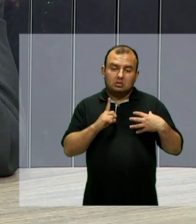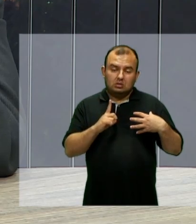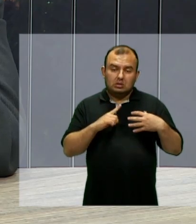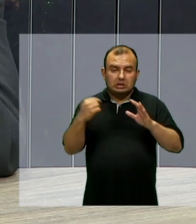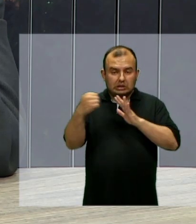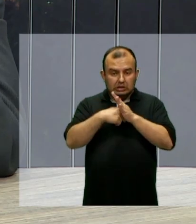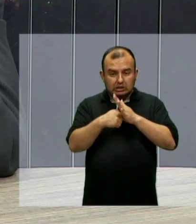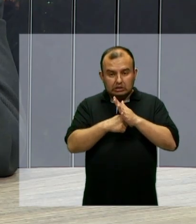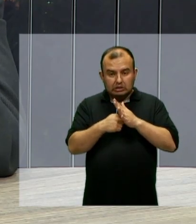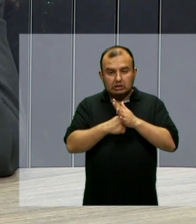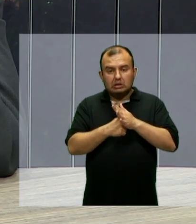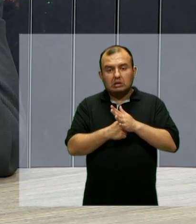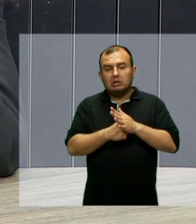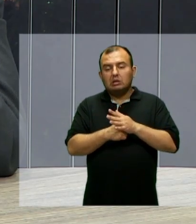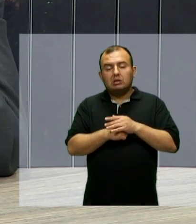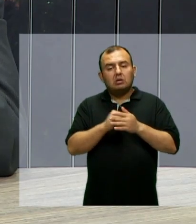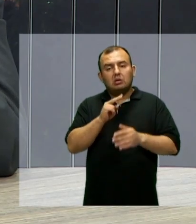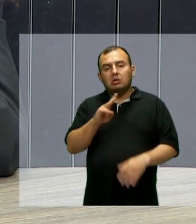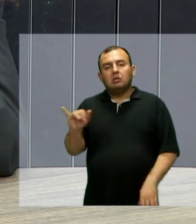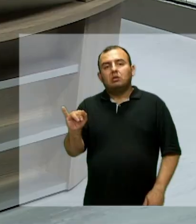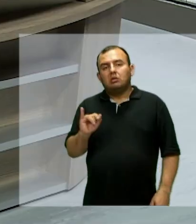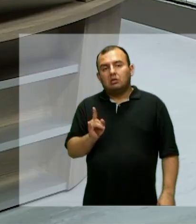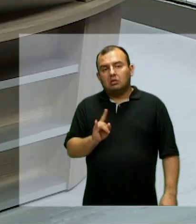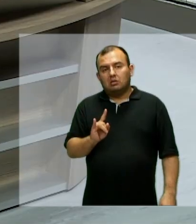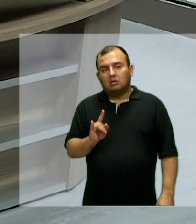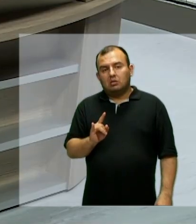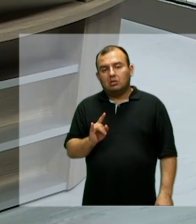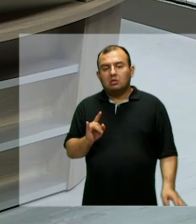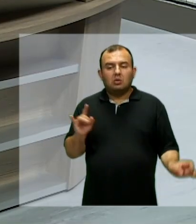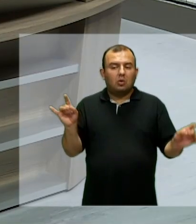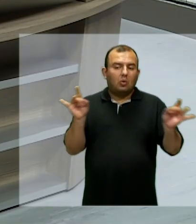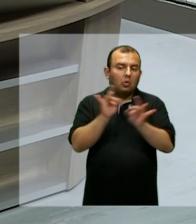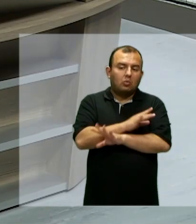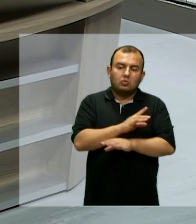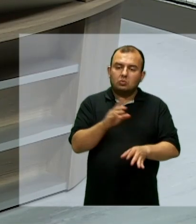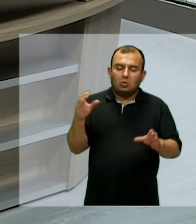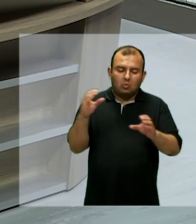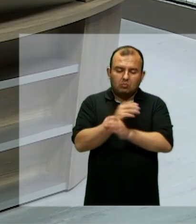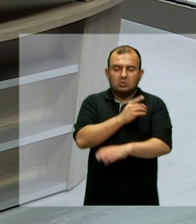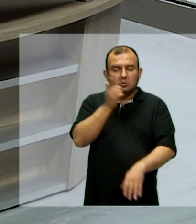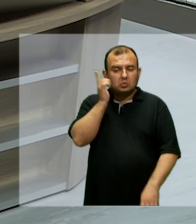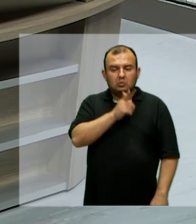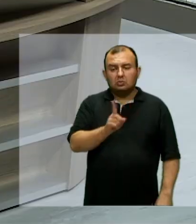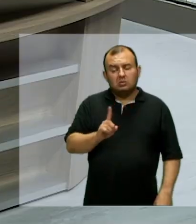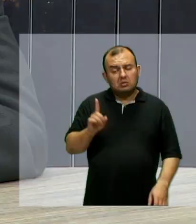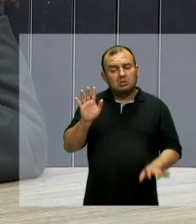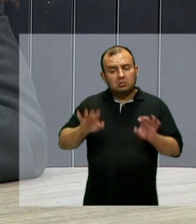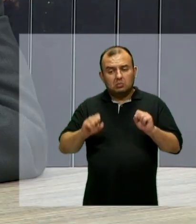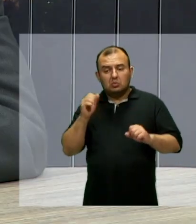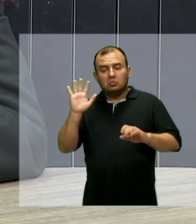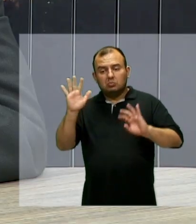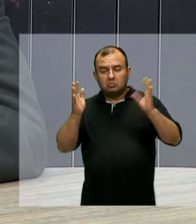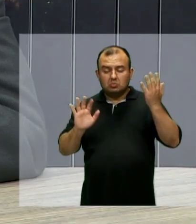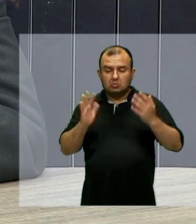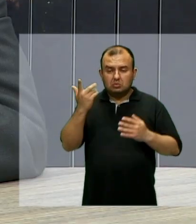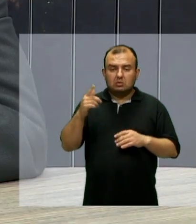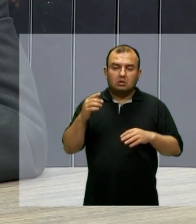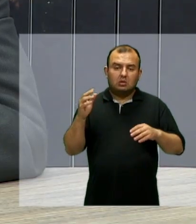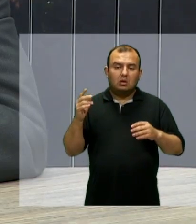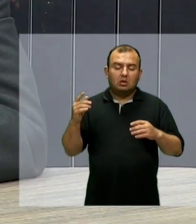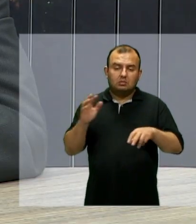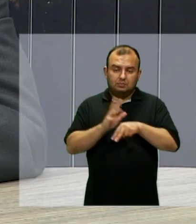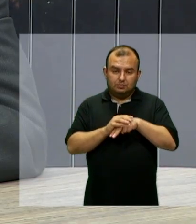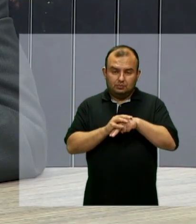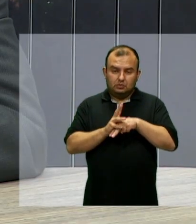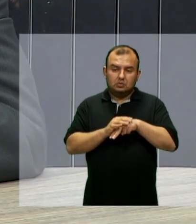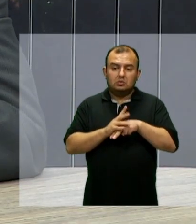que você não vai... São inconclusivos, né? Então, mas existem exceções. Então, as pacientes que são pacientes